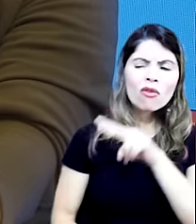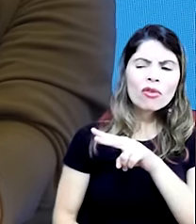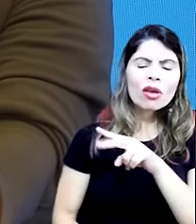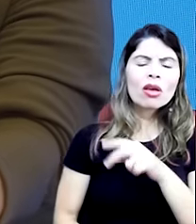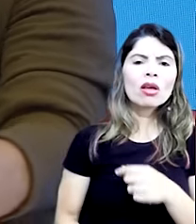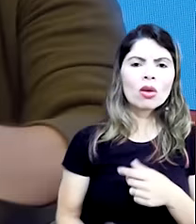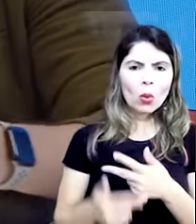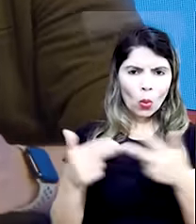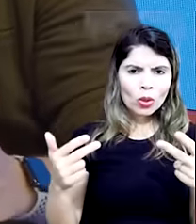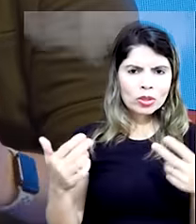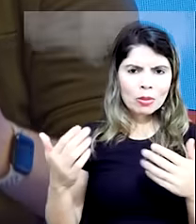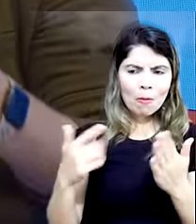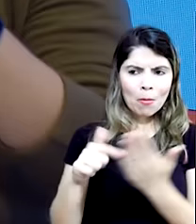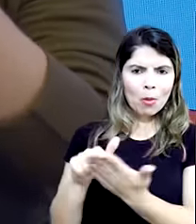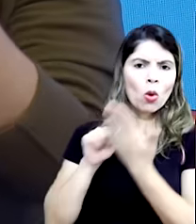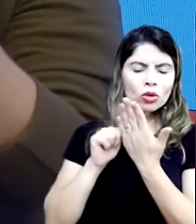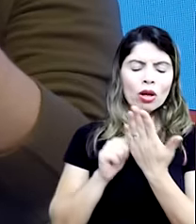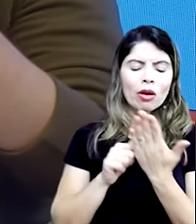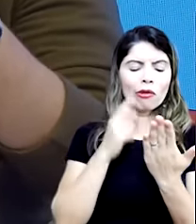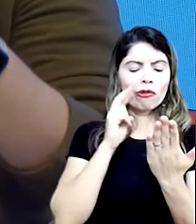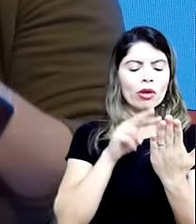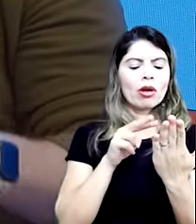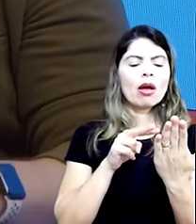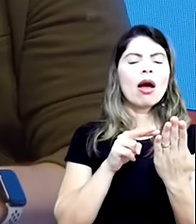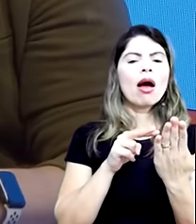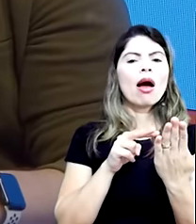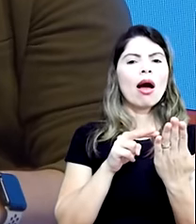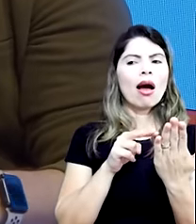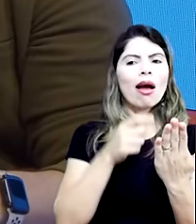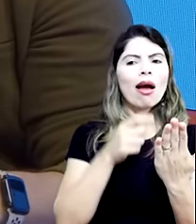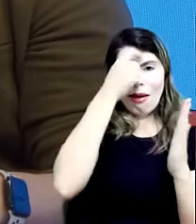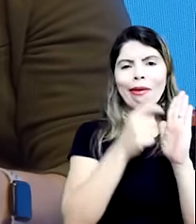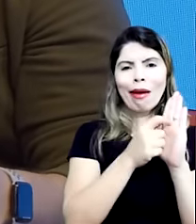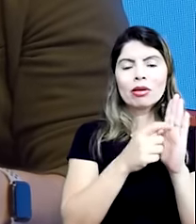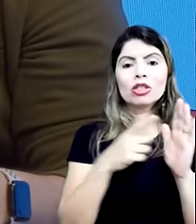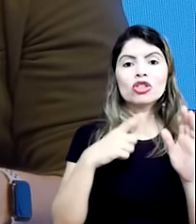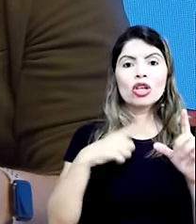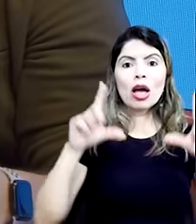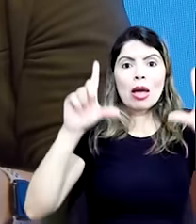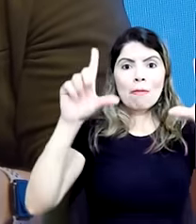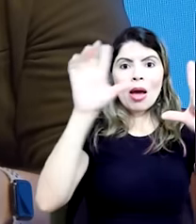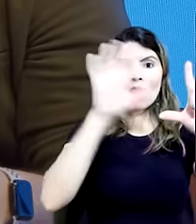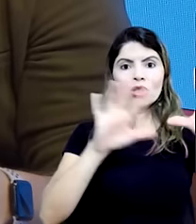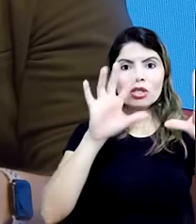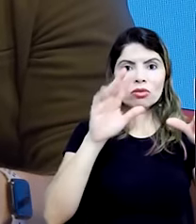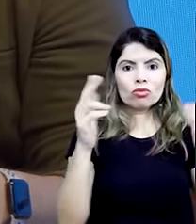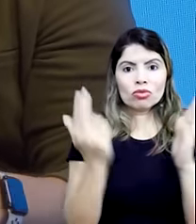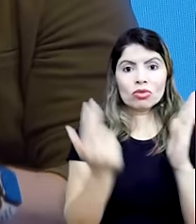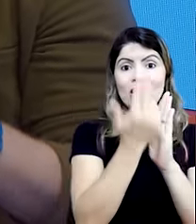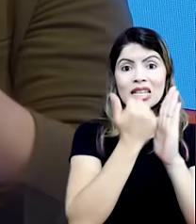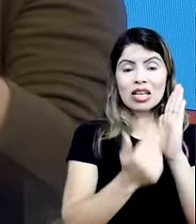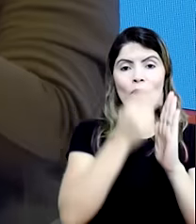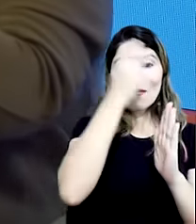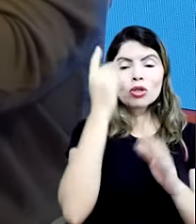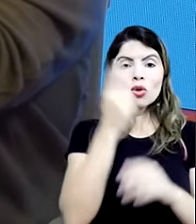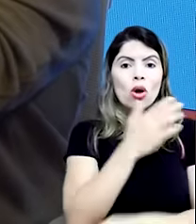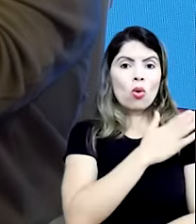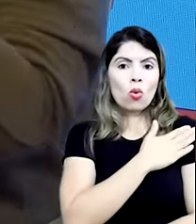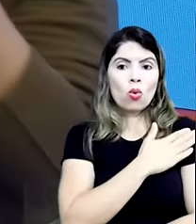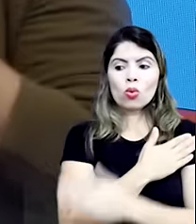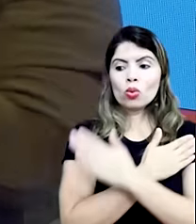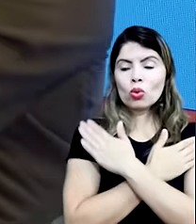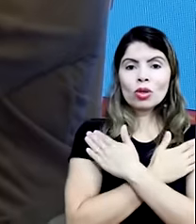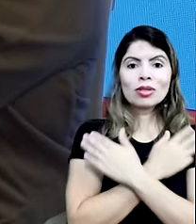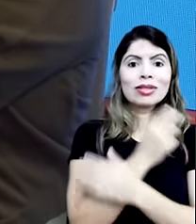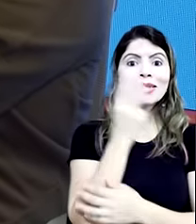quando eu fui ver a tinha uma imagem de um desenho e a pessoa tinha três braços ela tava segurando um objeto e